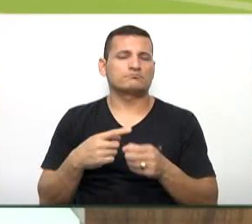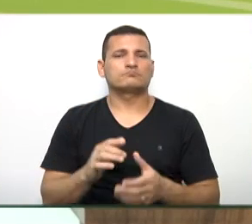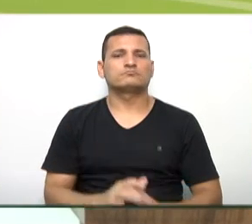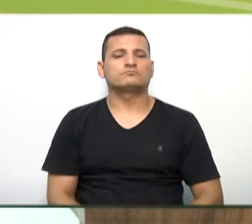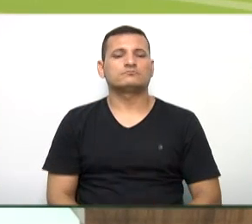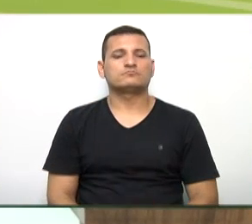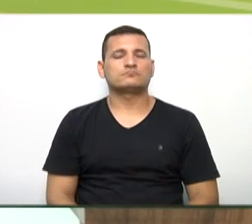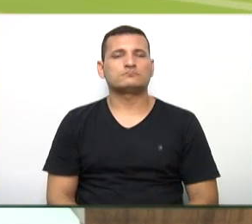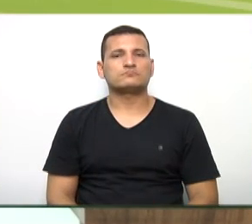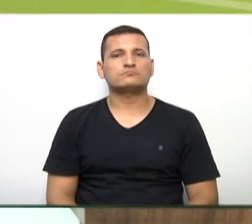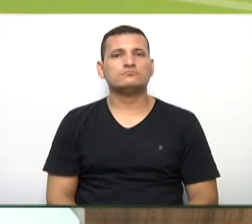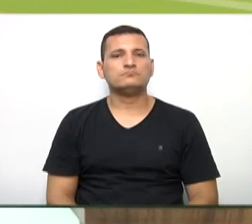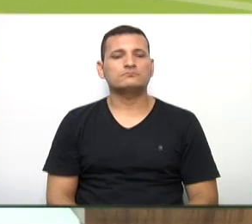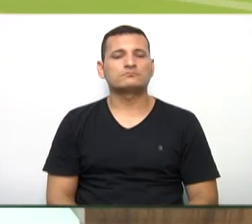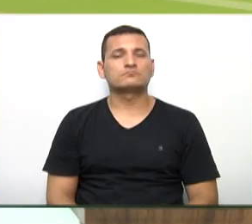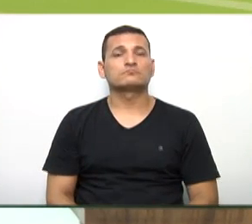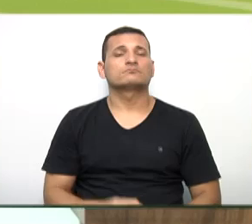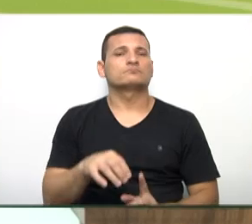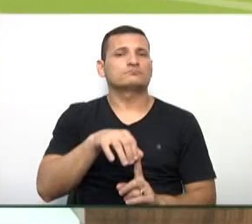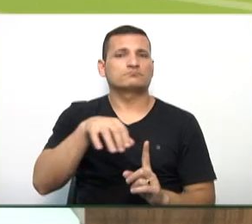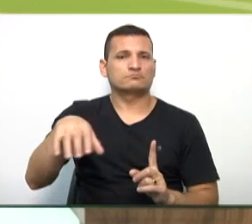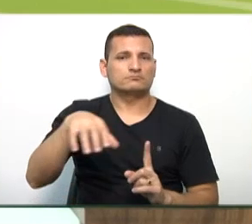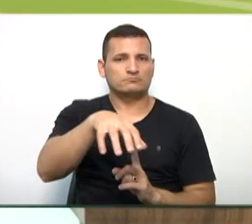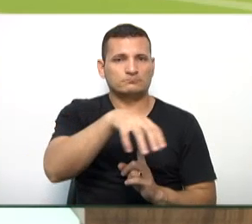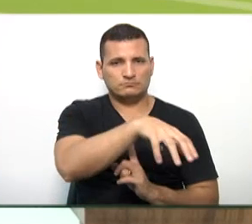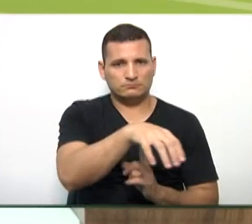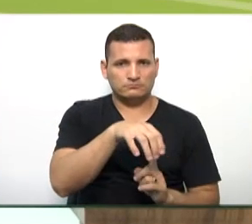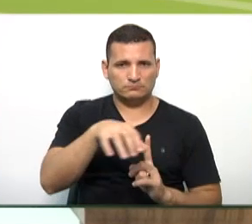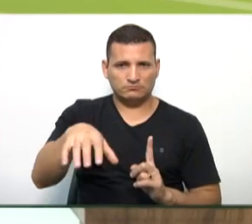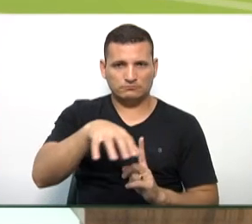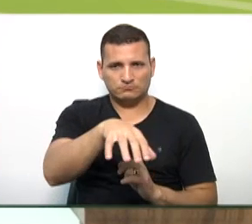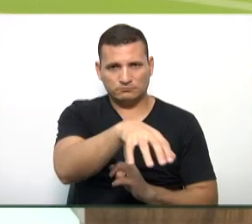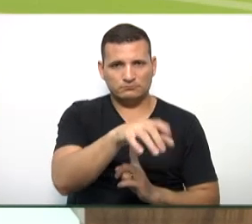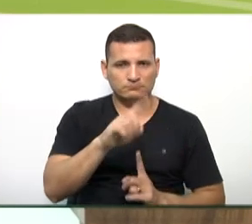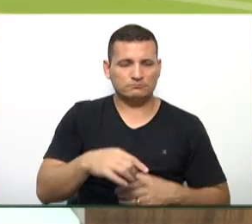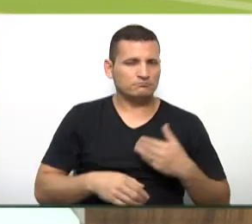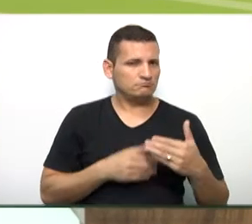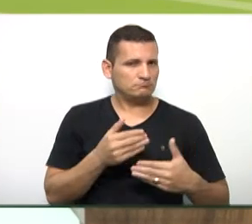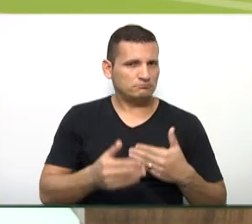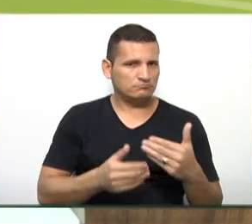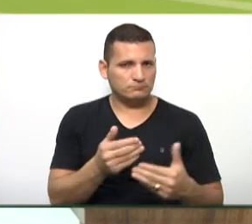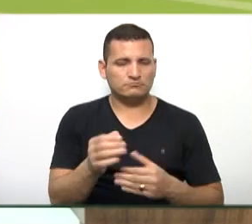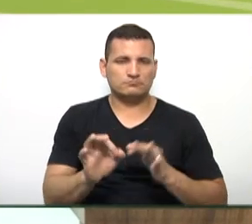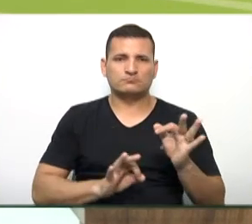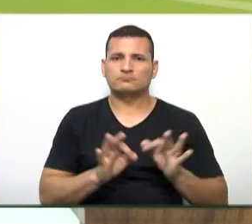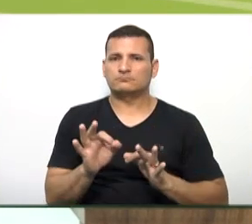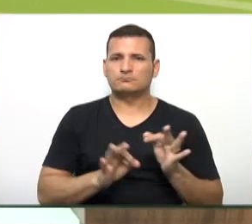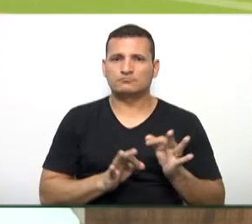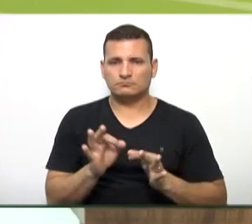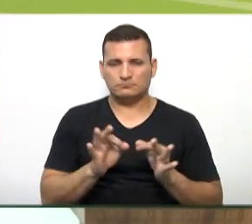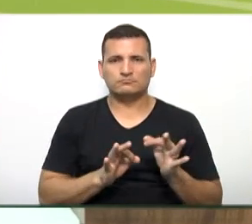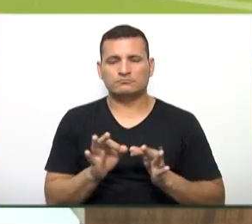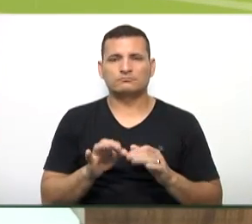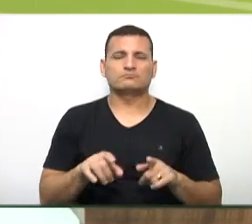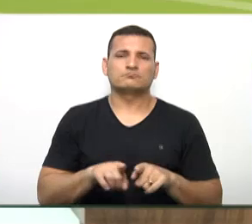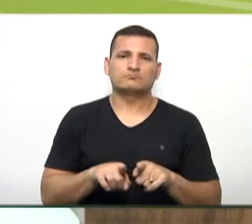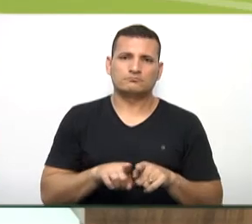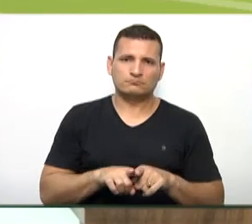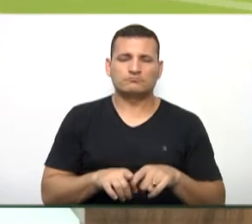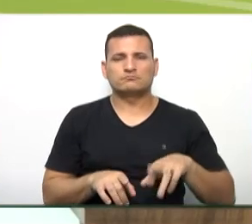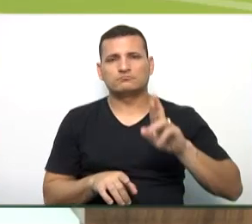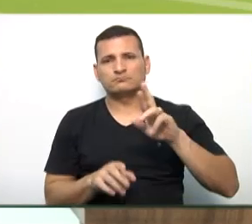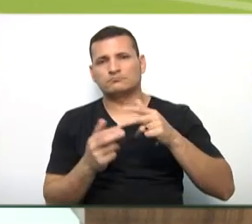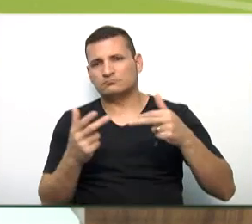Jane Suzy disse: descentralizar é o processo planejado em atribuir responsabilidades pela tomada